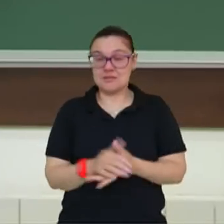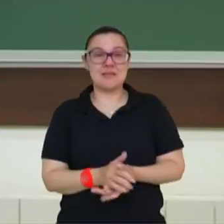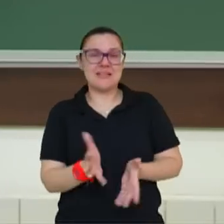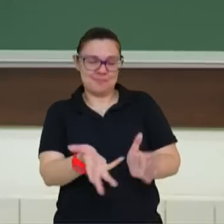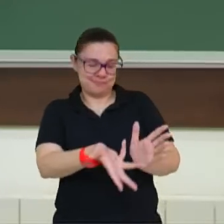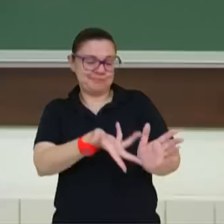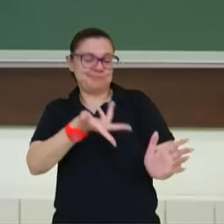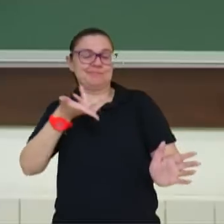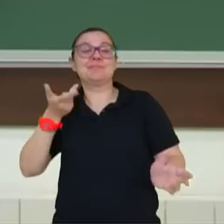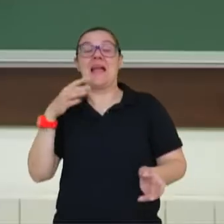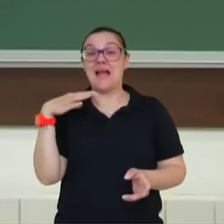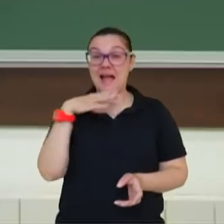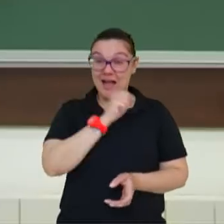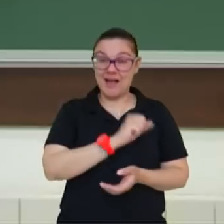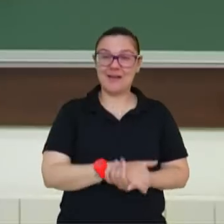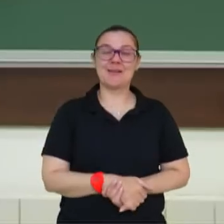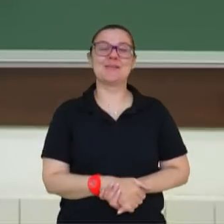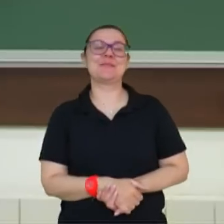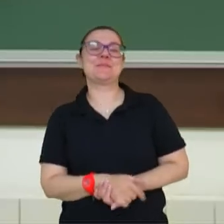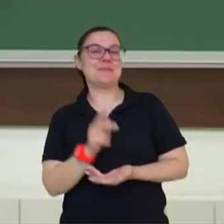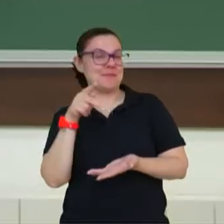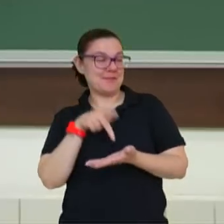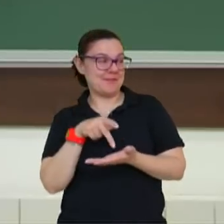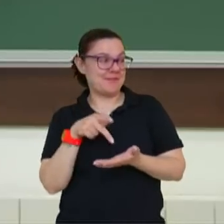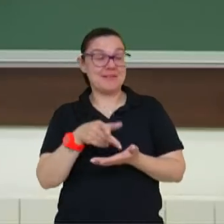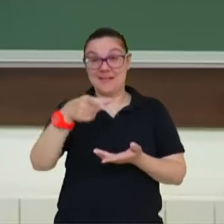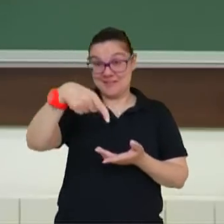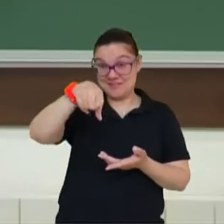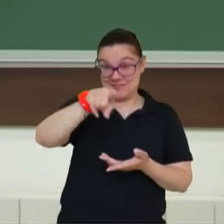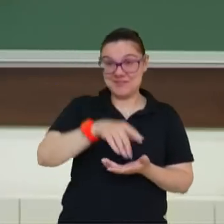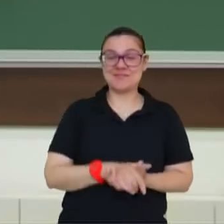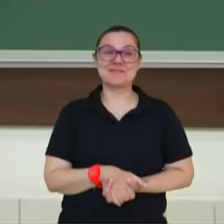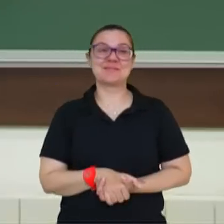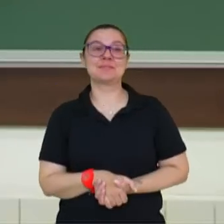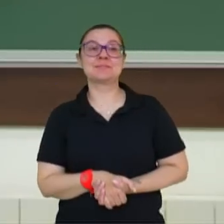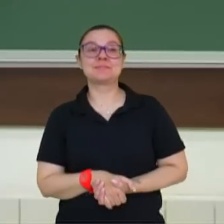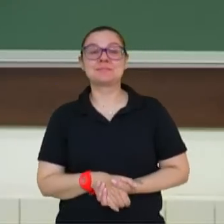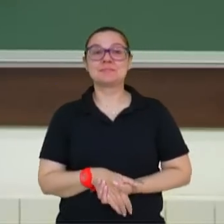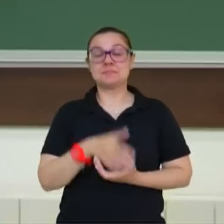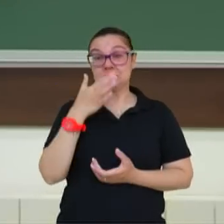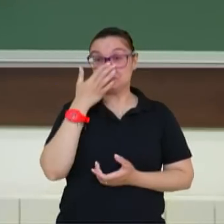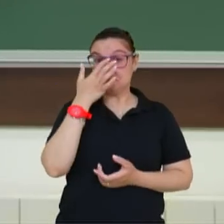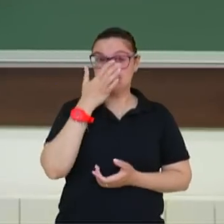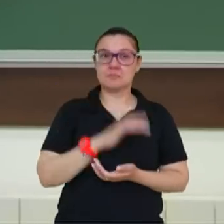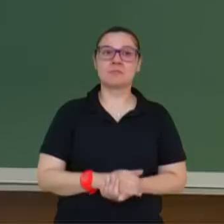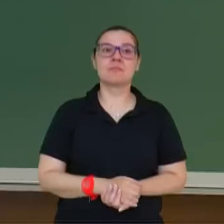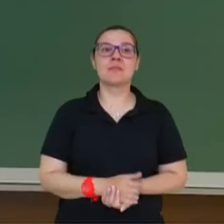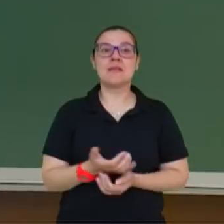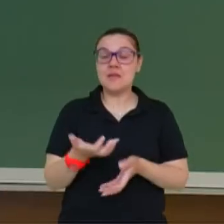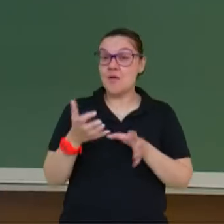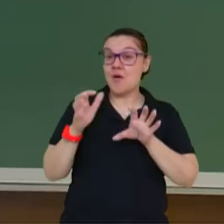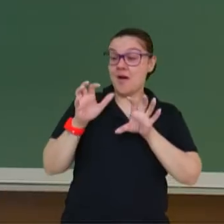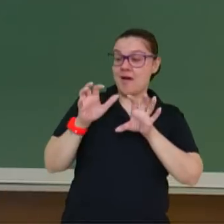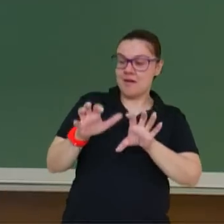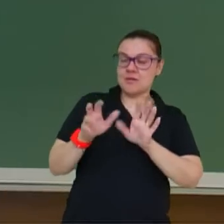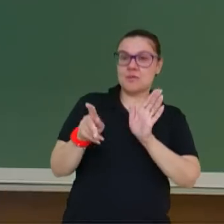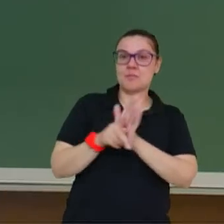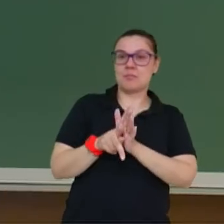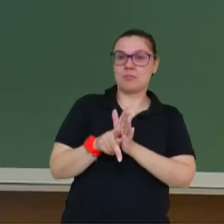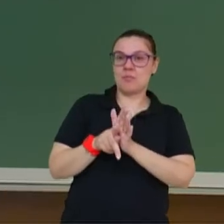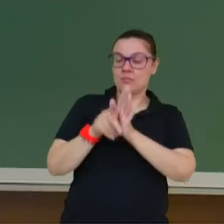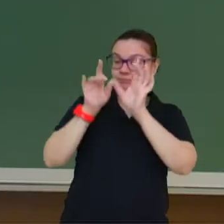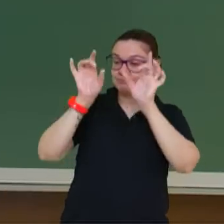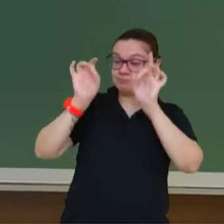muito contemporâneo, né? Bem a realidade de vocês. Aí, dessa forma, ele usa um tipo especial